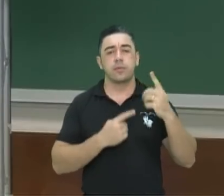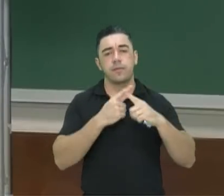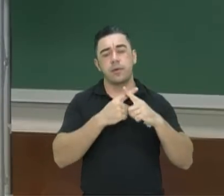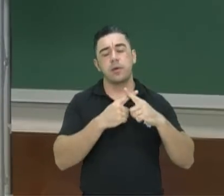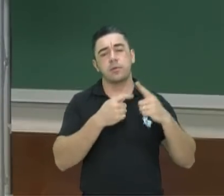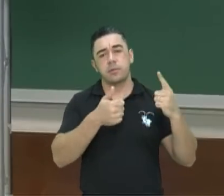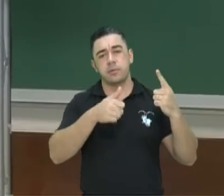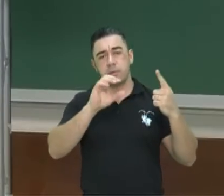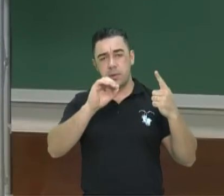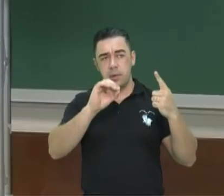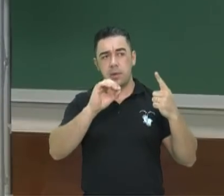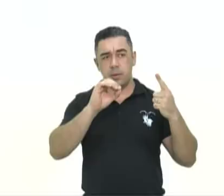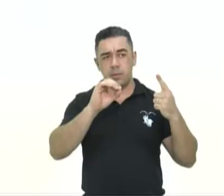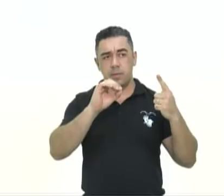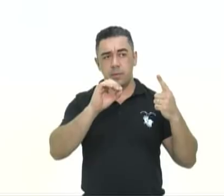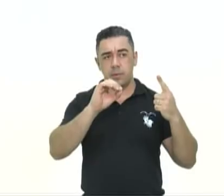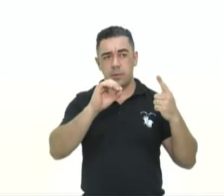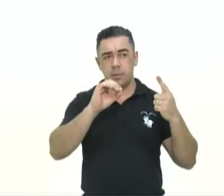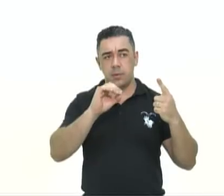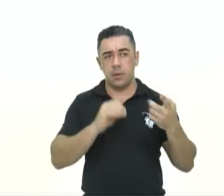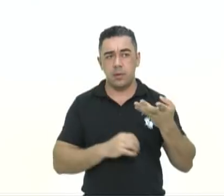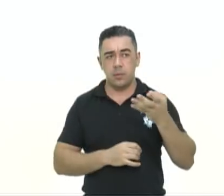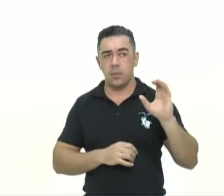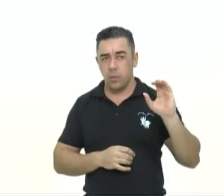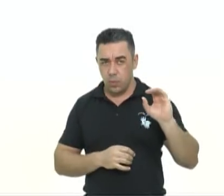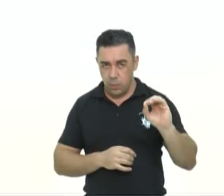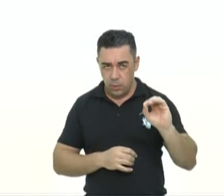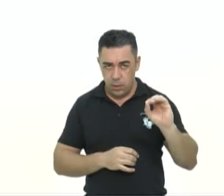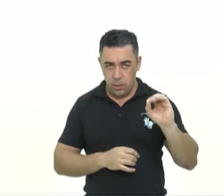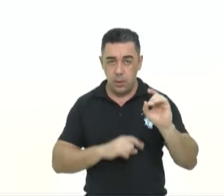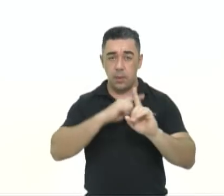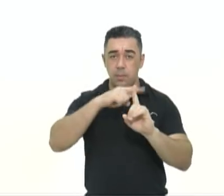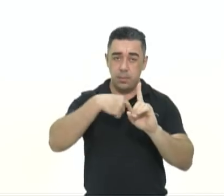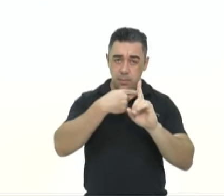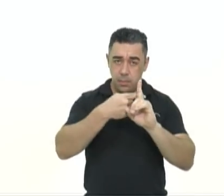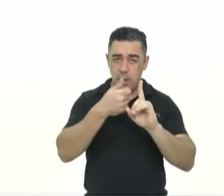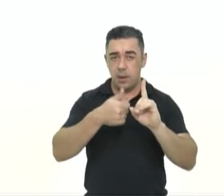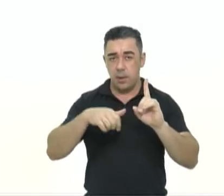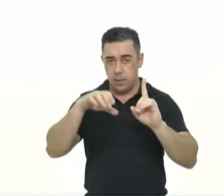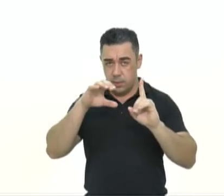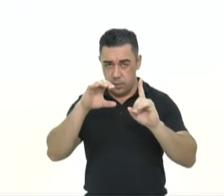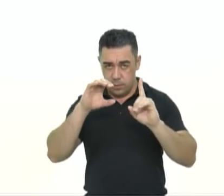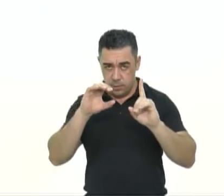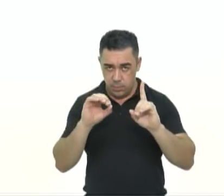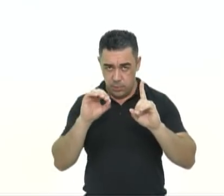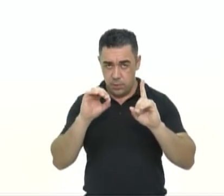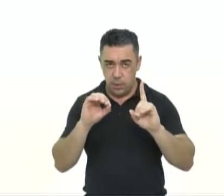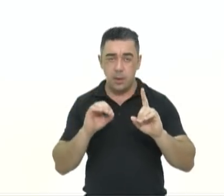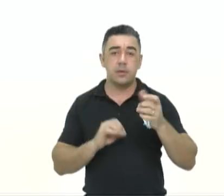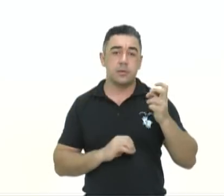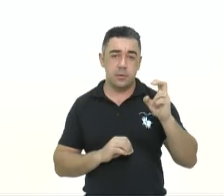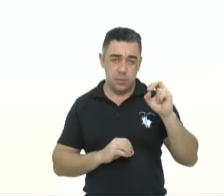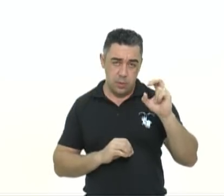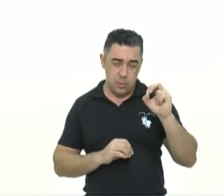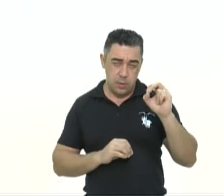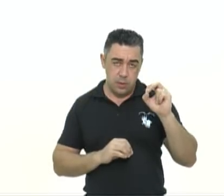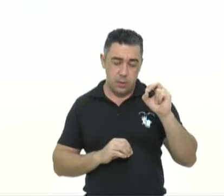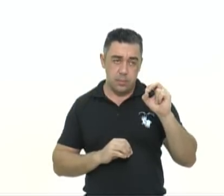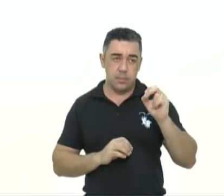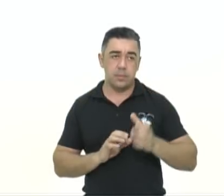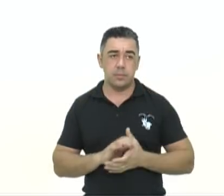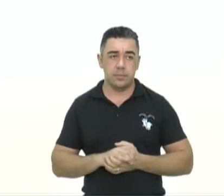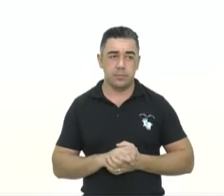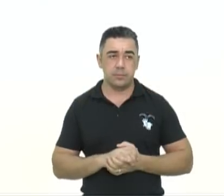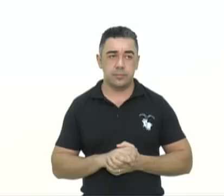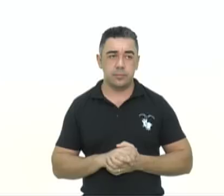pelo número ali. Então, 4 vezes 10, 40, certo? Mais 10, 50.